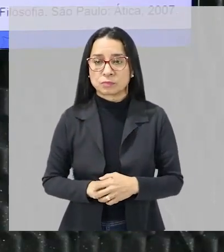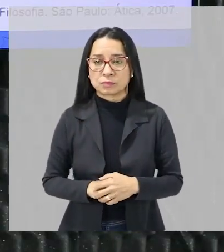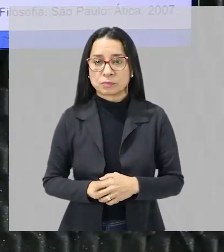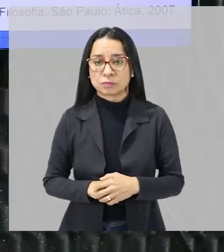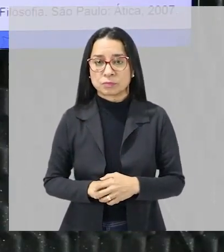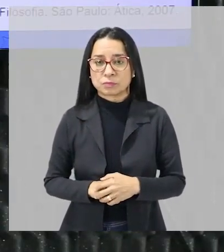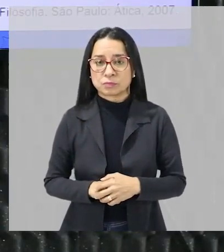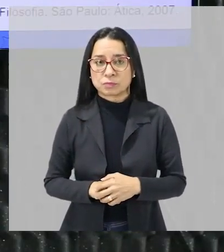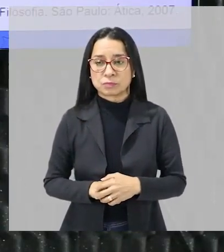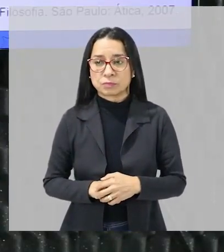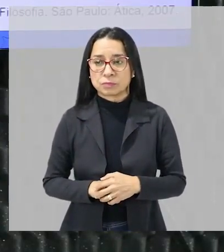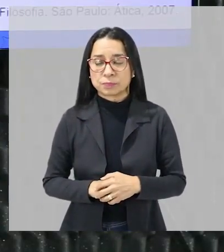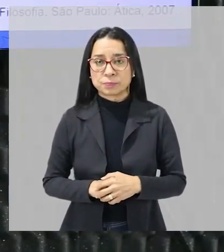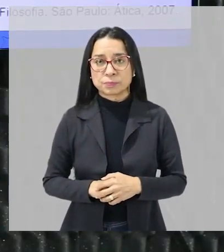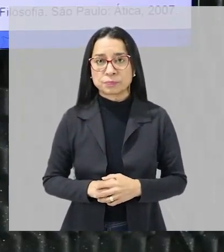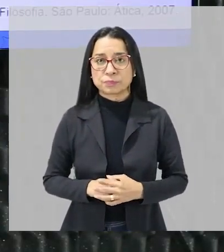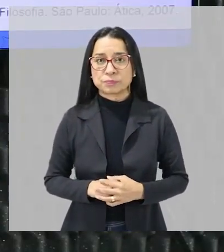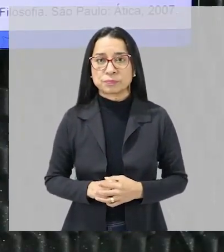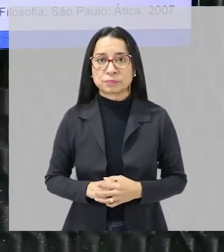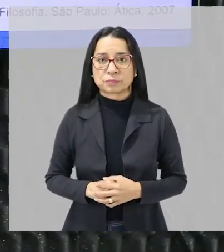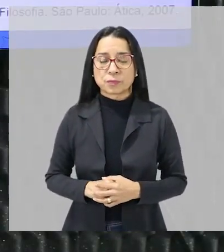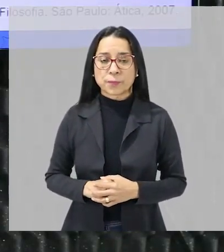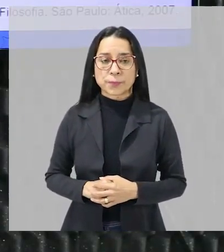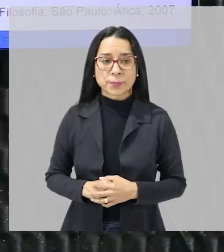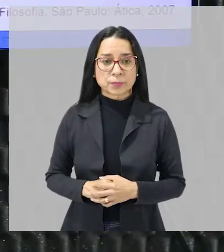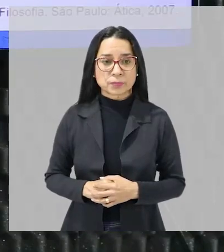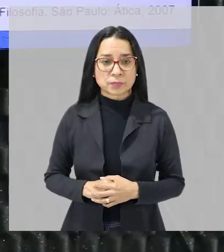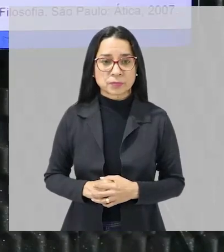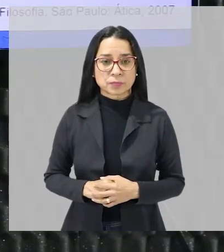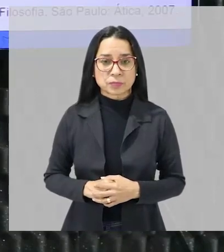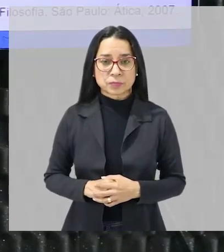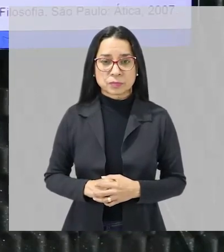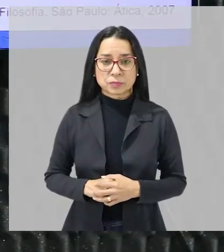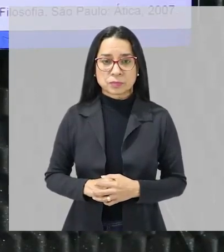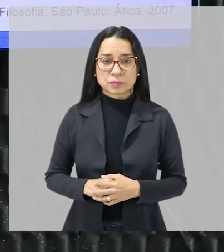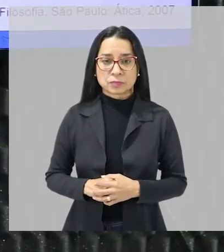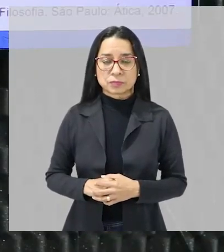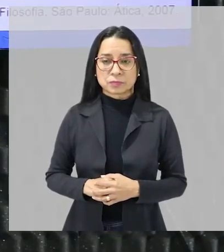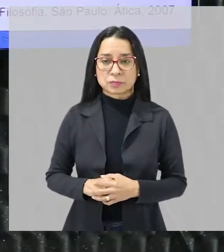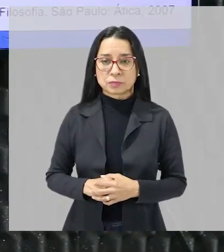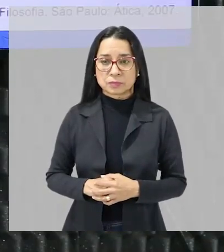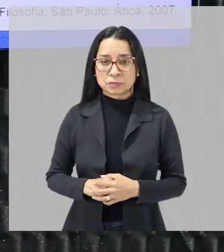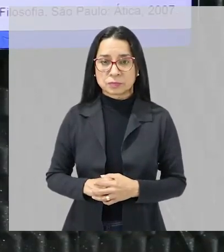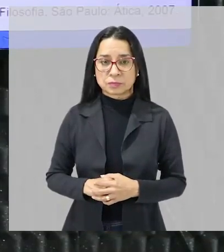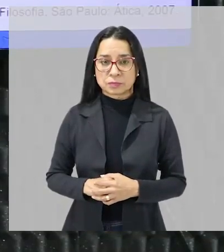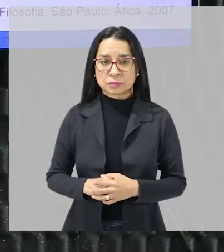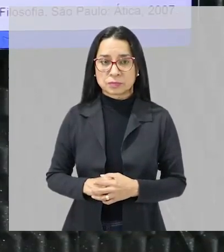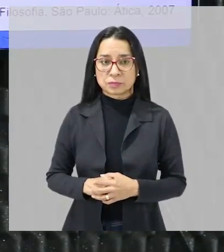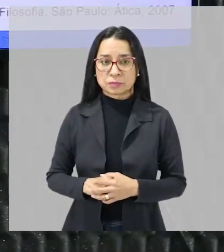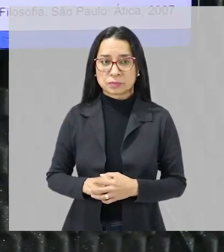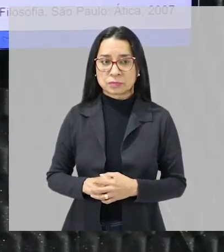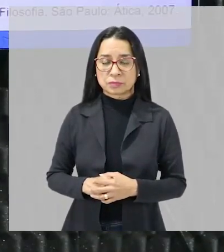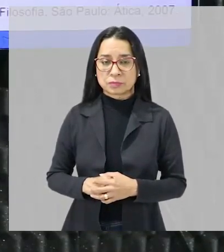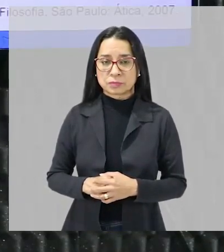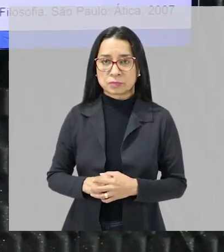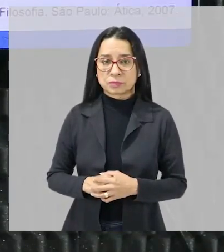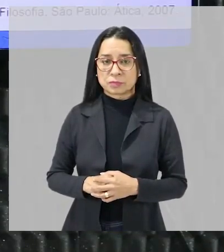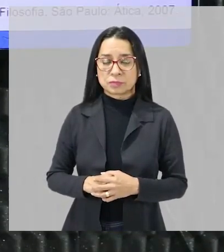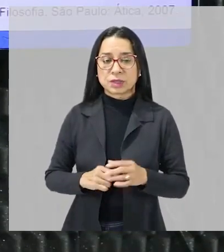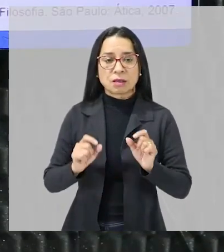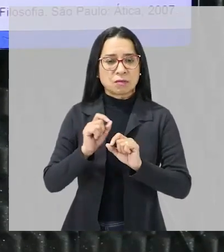vazio, mas exprime de maneira invertida, dissimulada e imaginária. Grifa esses adjetivos aqui,